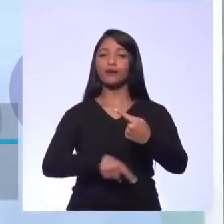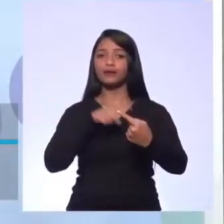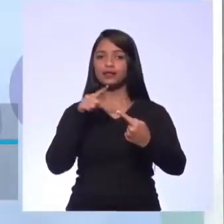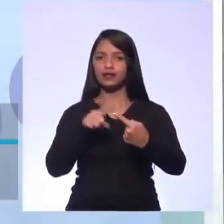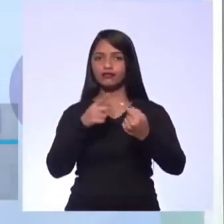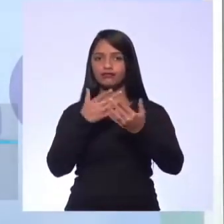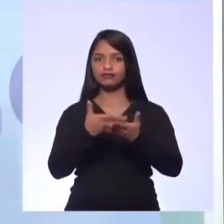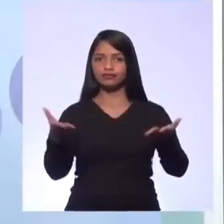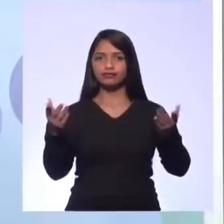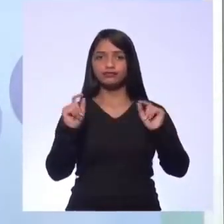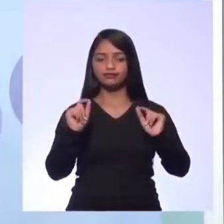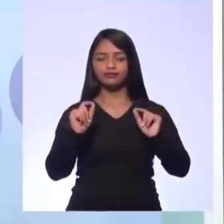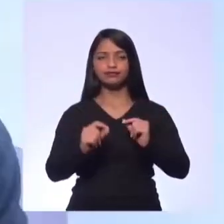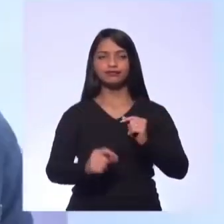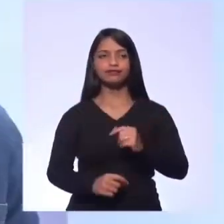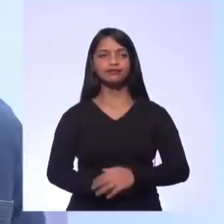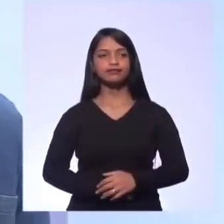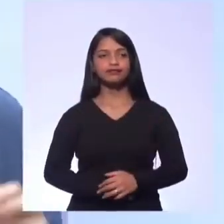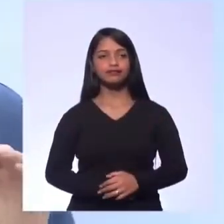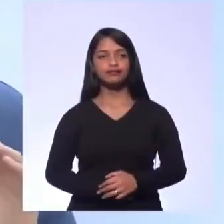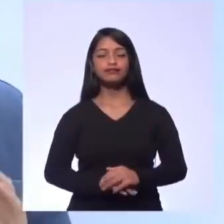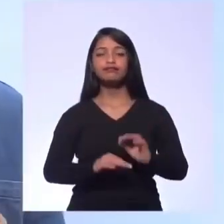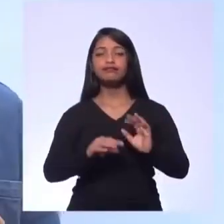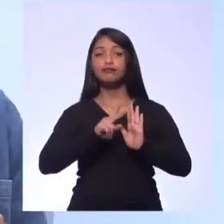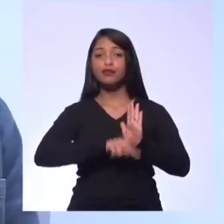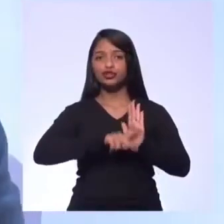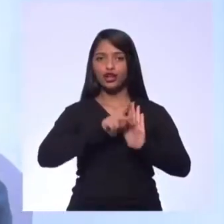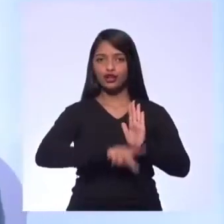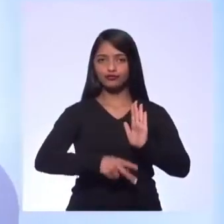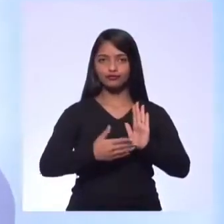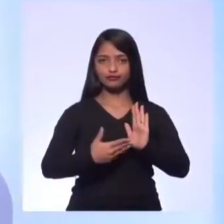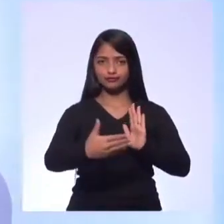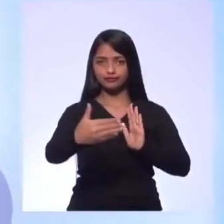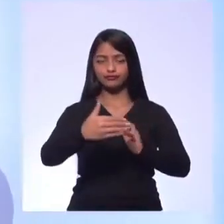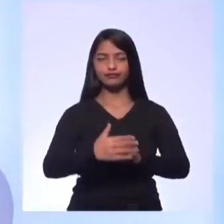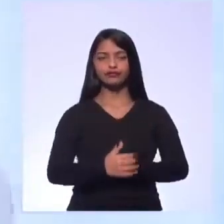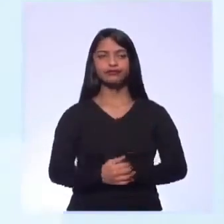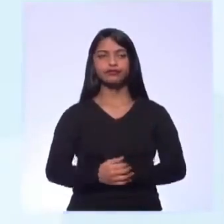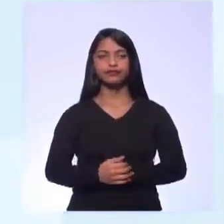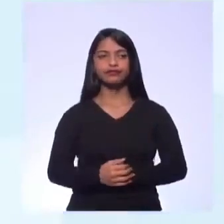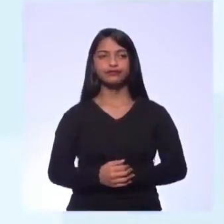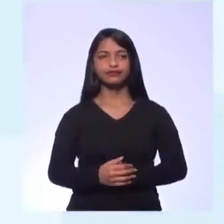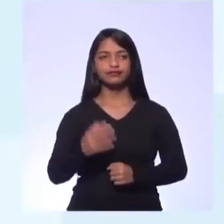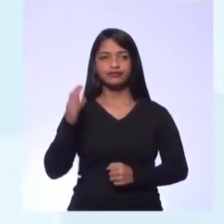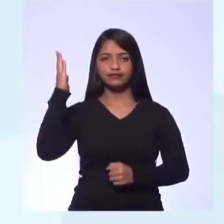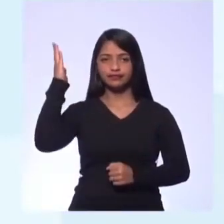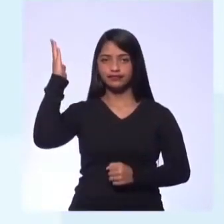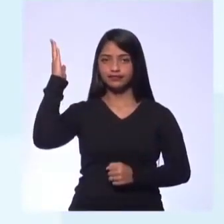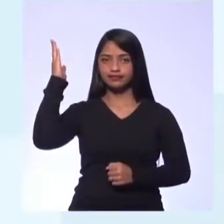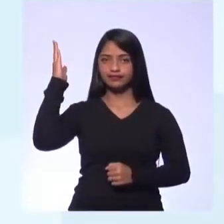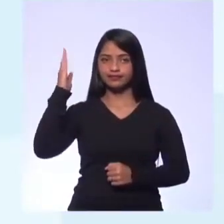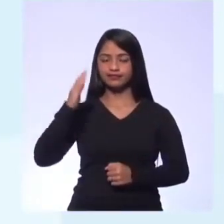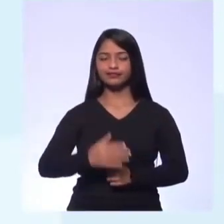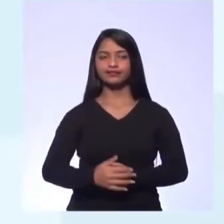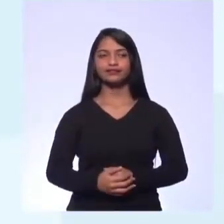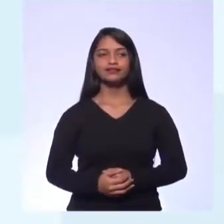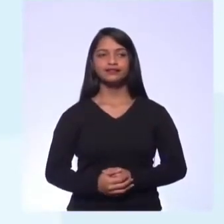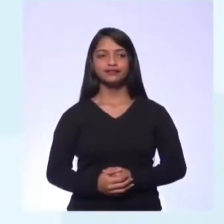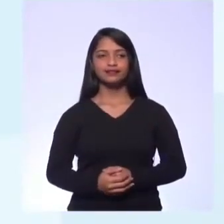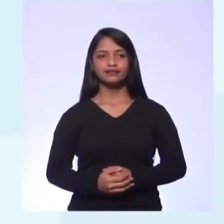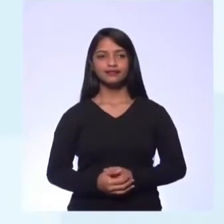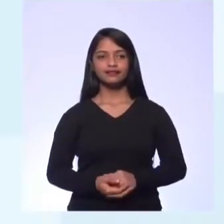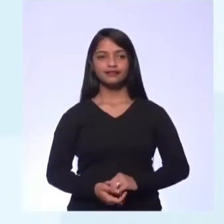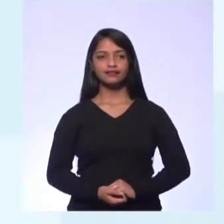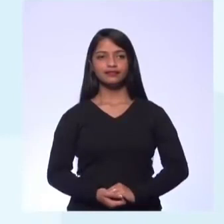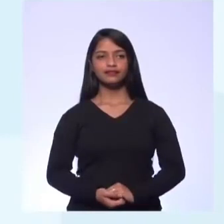tela, um projeto aí que a gente tem para fazer. Find the recipe, vamos colocar na tela. Find the recipe of your favorite food